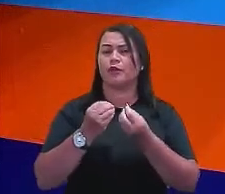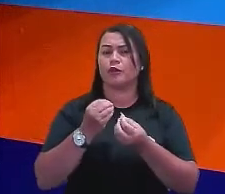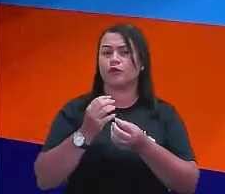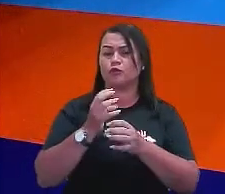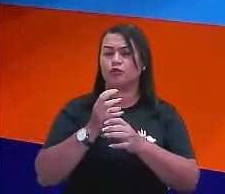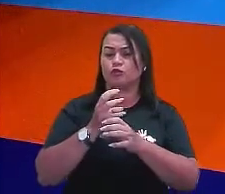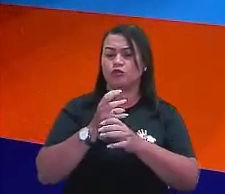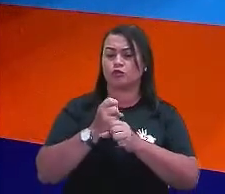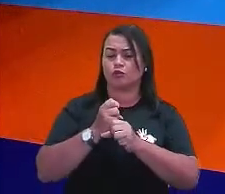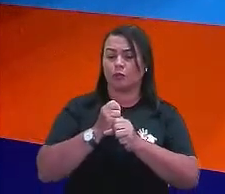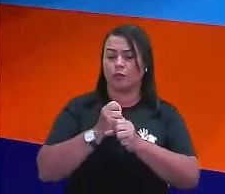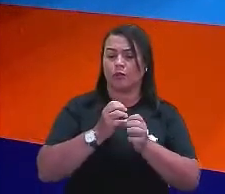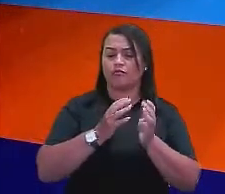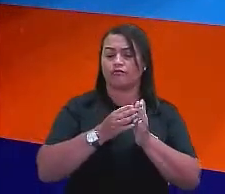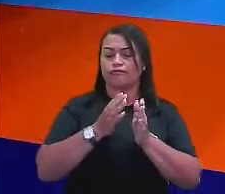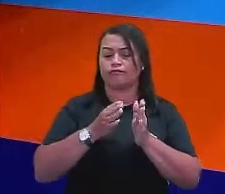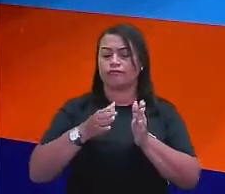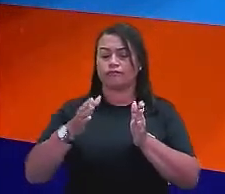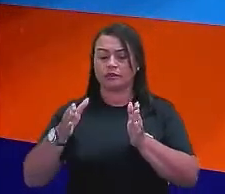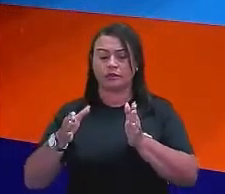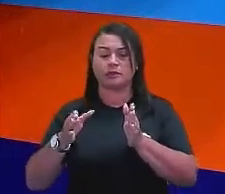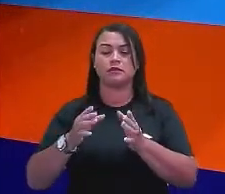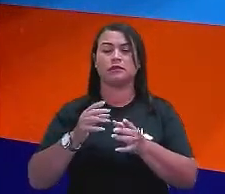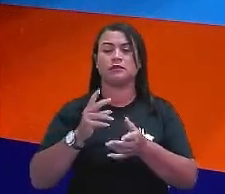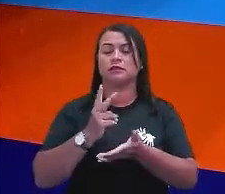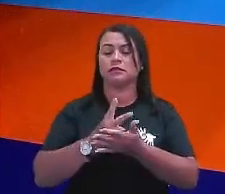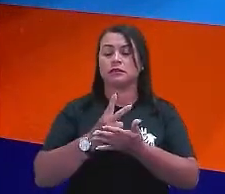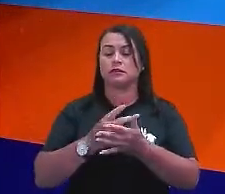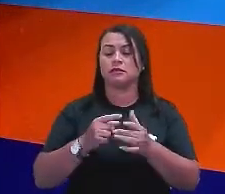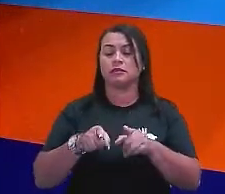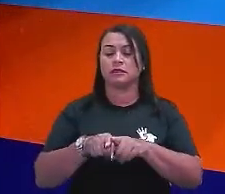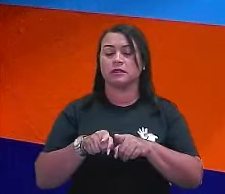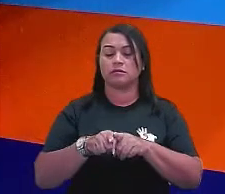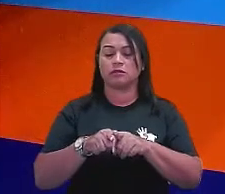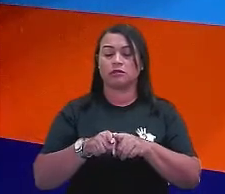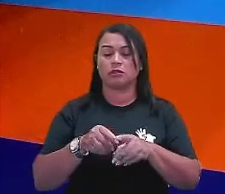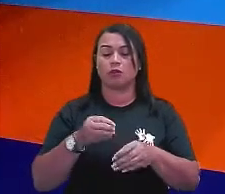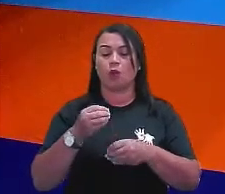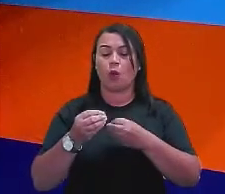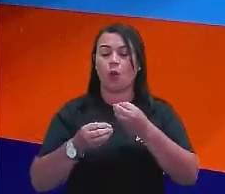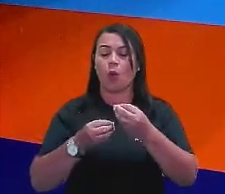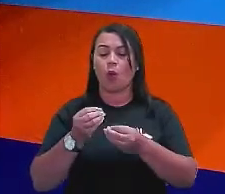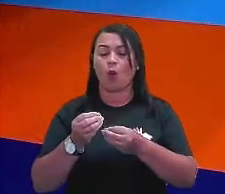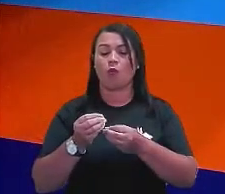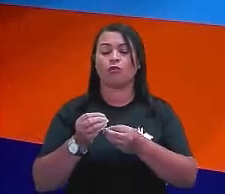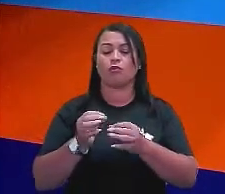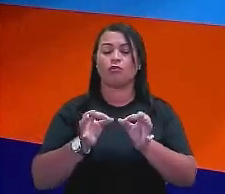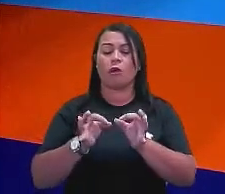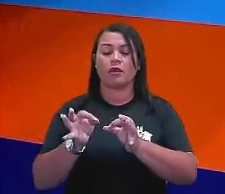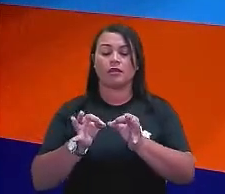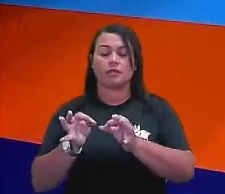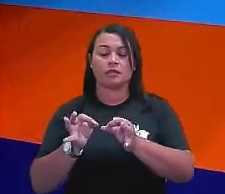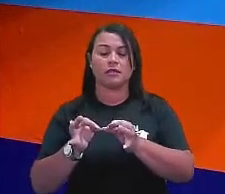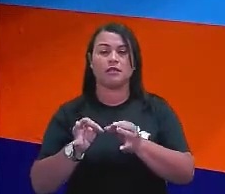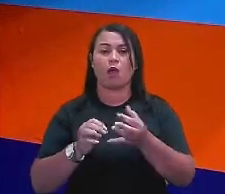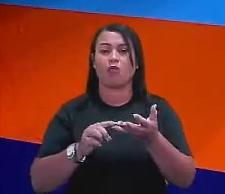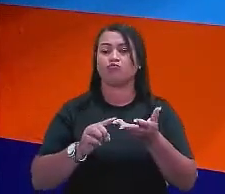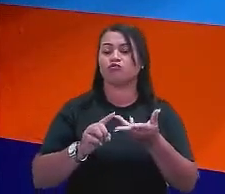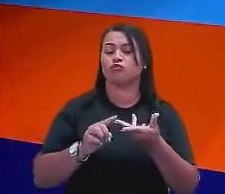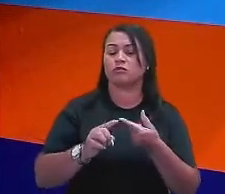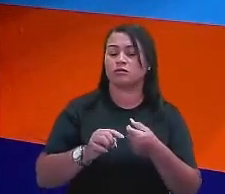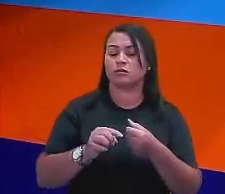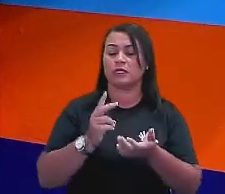somas sucessivas, organização retangular, ou a ideia de contar possibilidades, eu vou estar falando